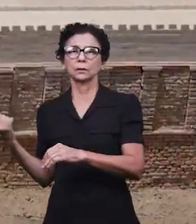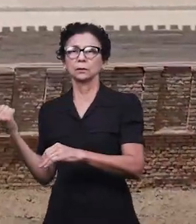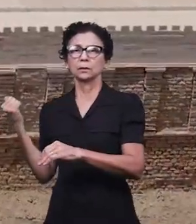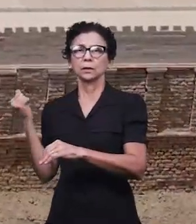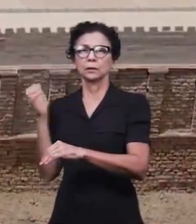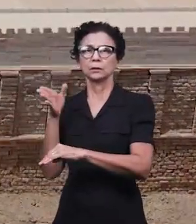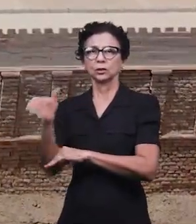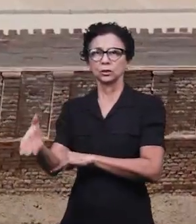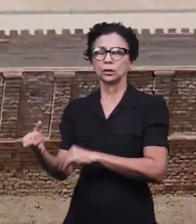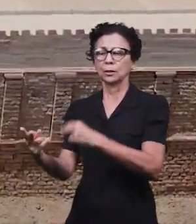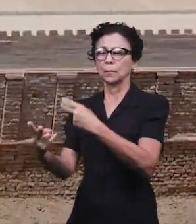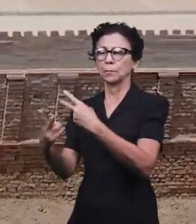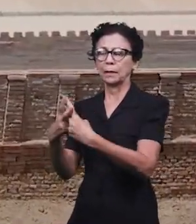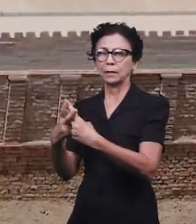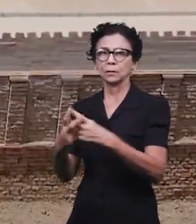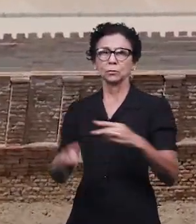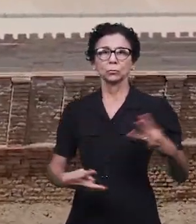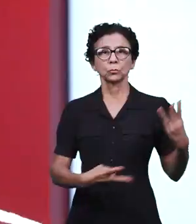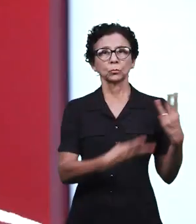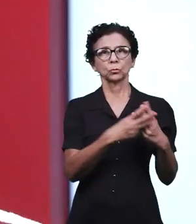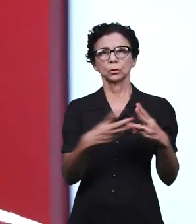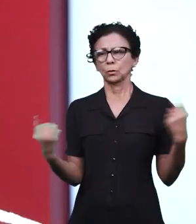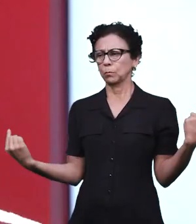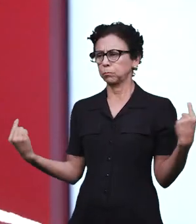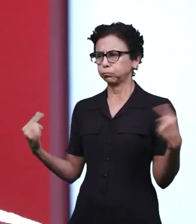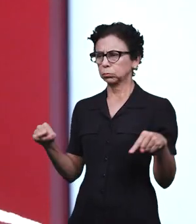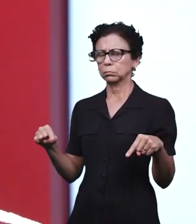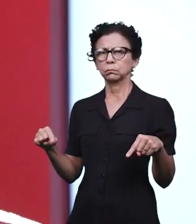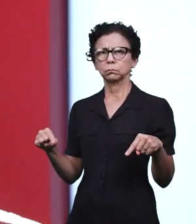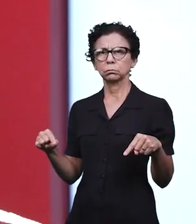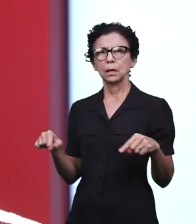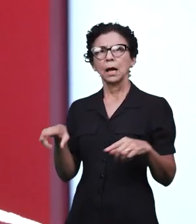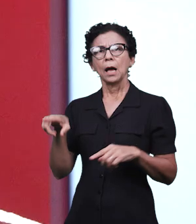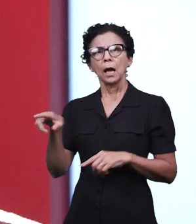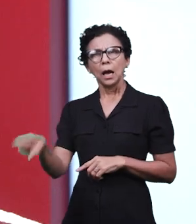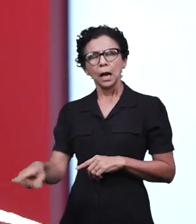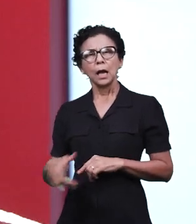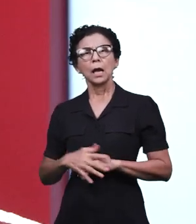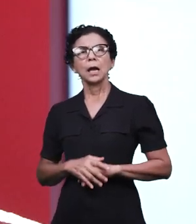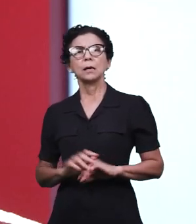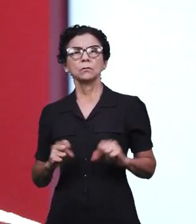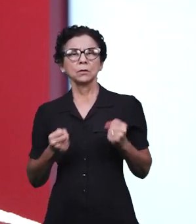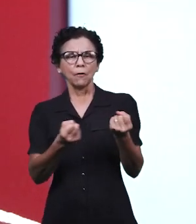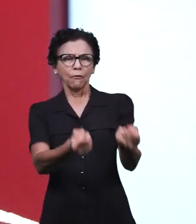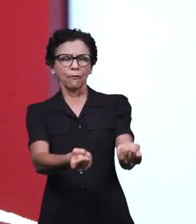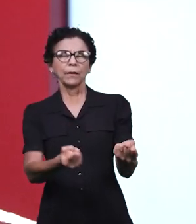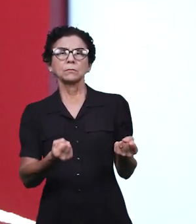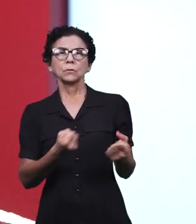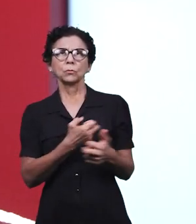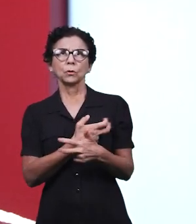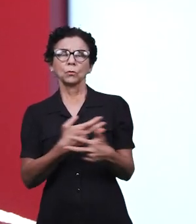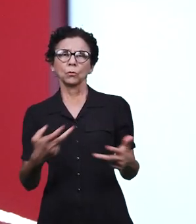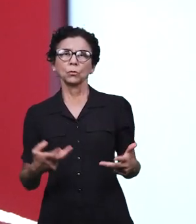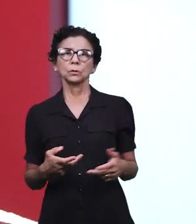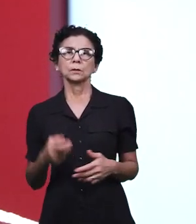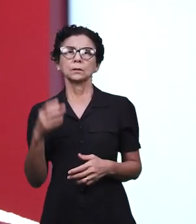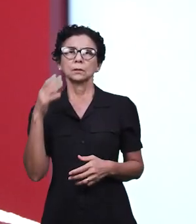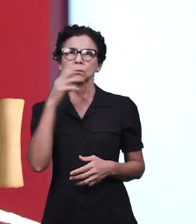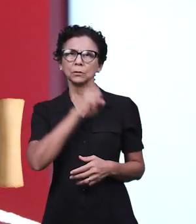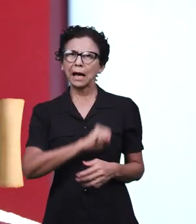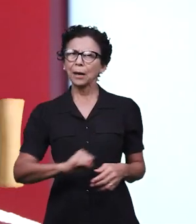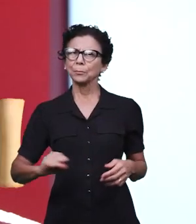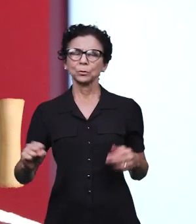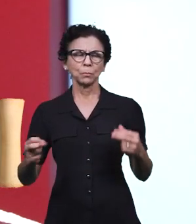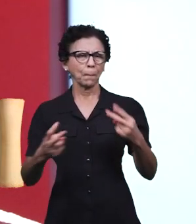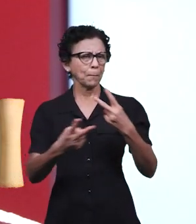faz algumas defesas. A primeira defesa é logo que ele foi preso. Isso é uma recordação, as palavras rápidas.